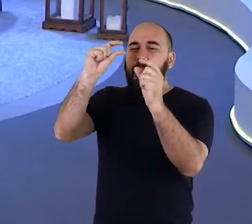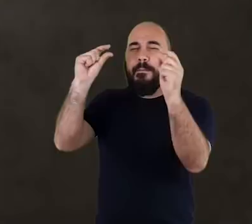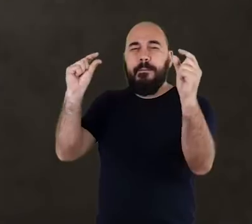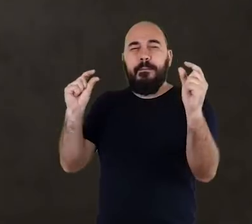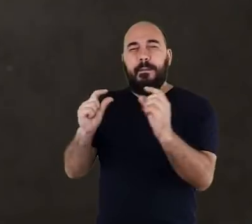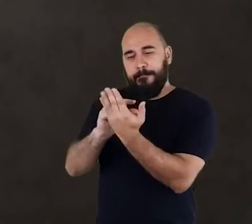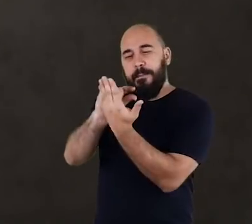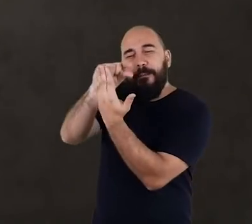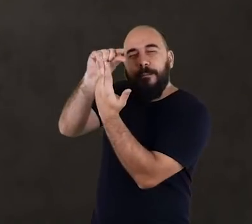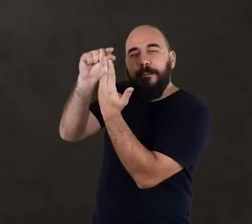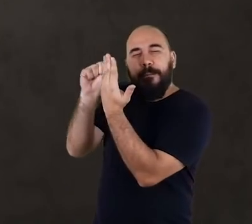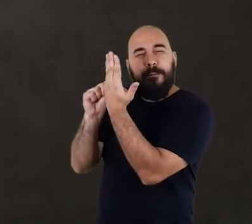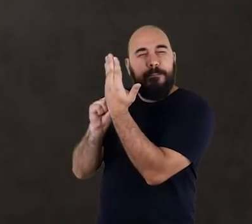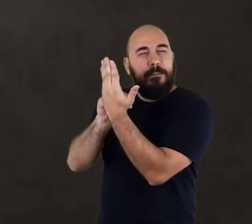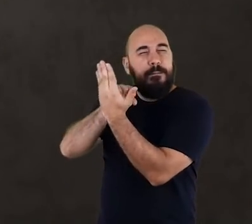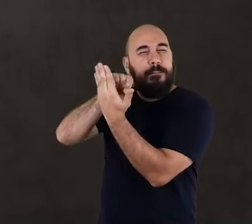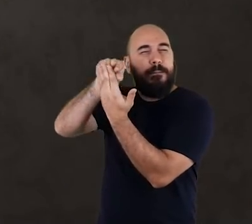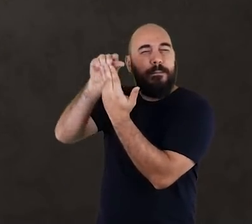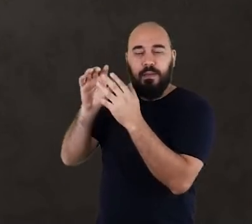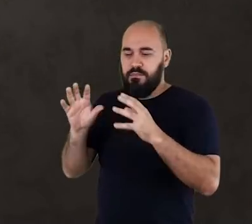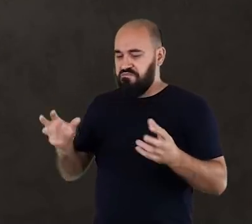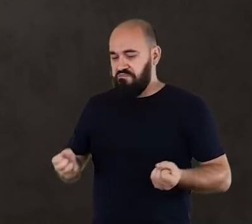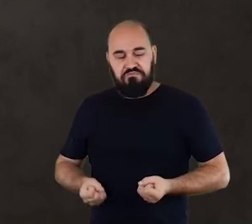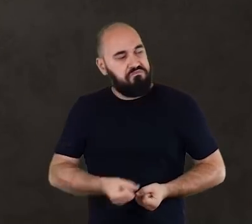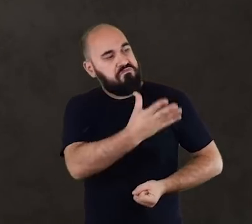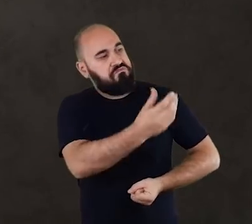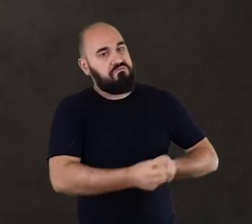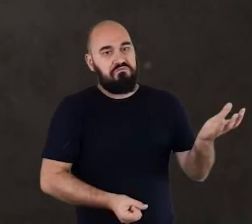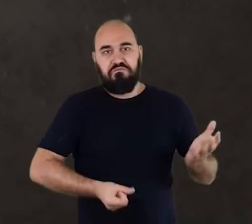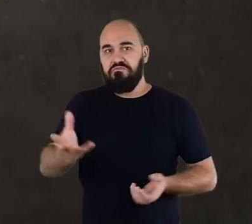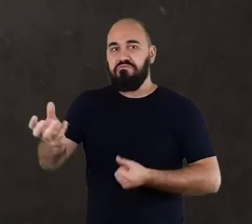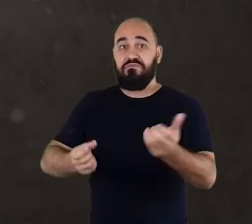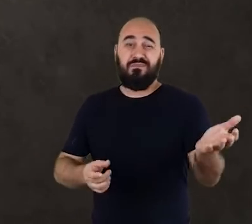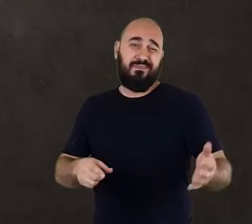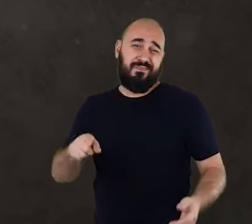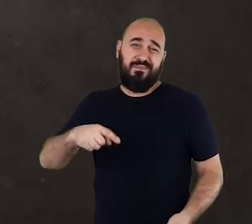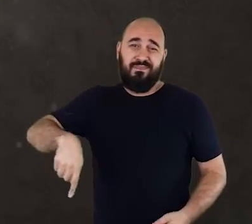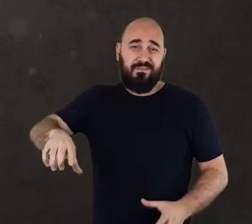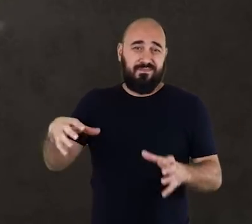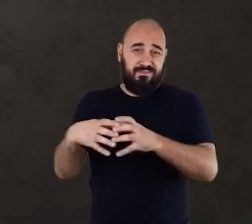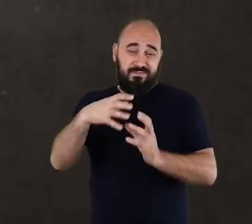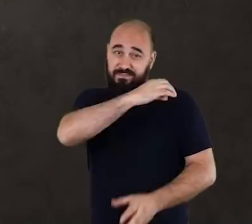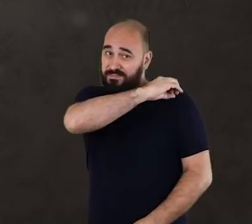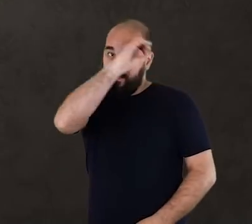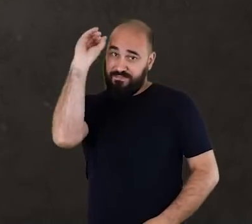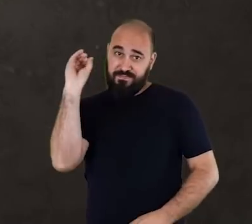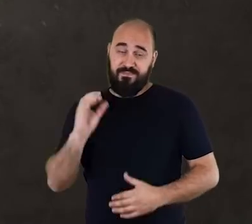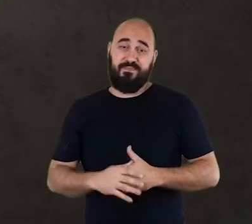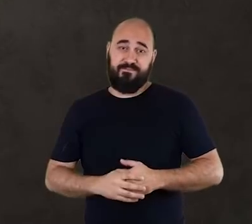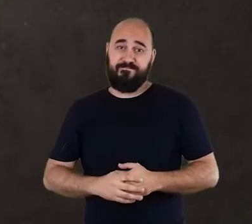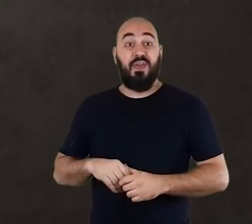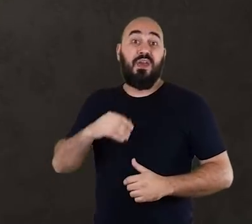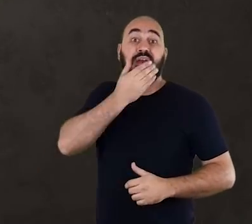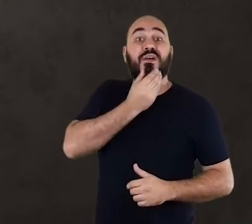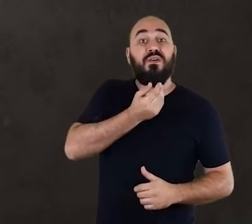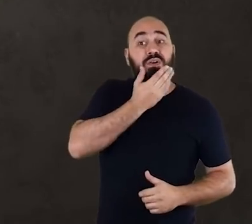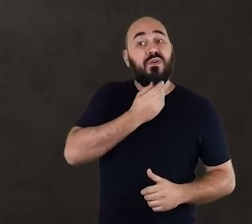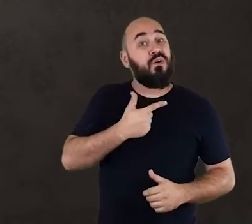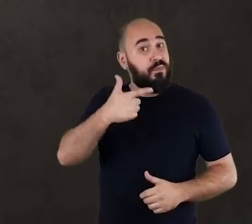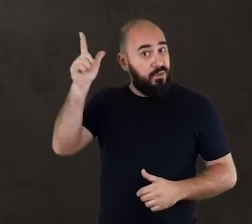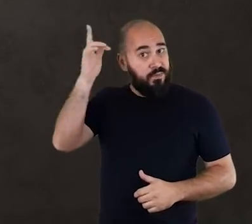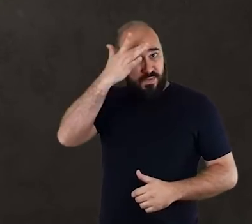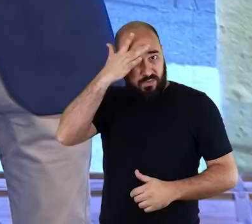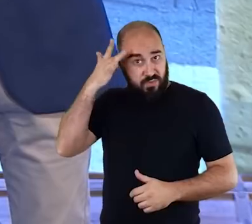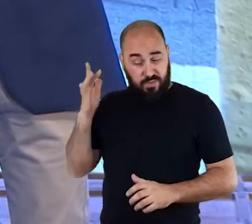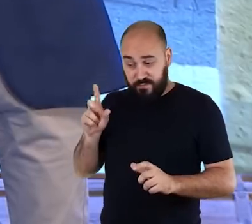redor. Lembra do Ganu, que chegou depois? Ele acabou pegando os pedaços da pedra que já tinham sido comprados